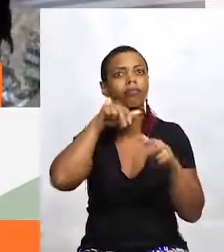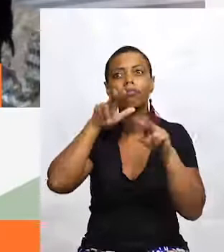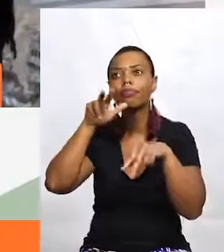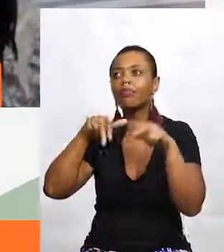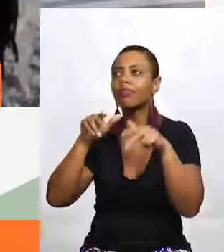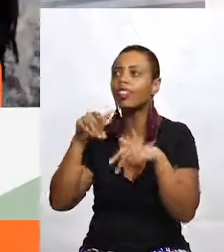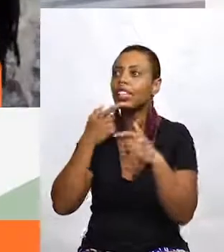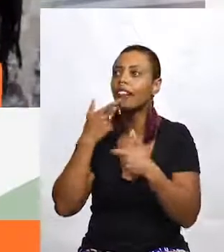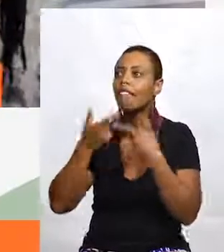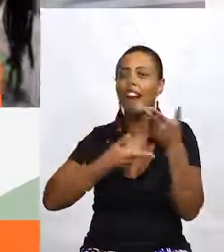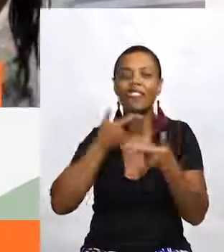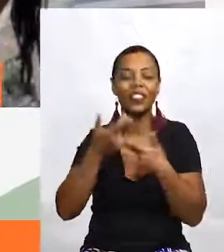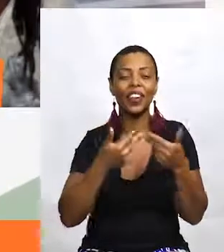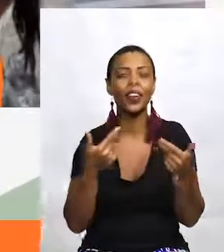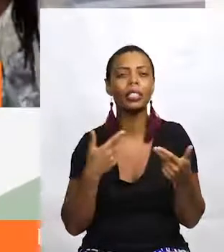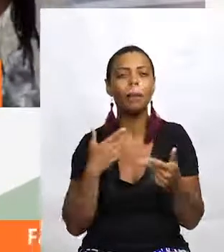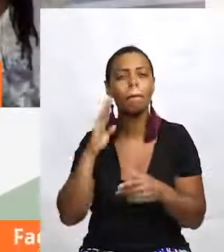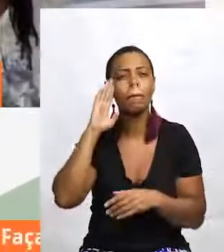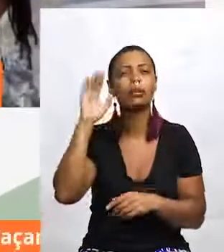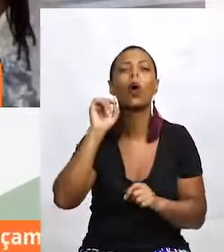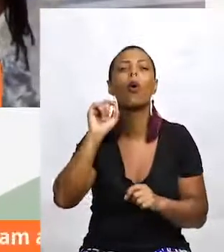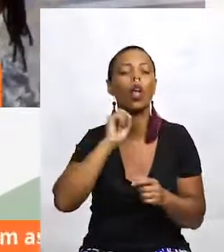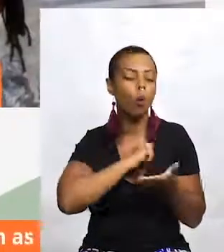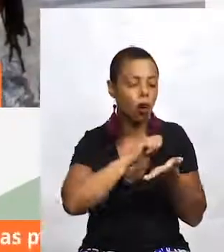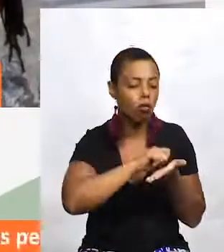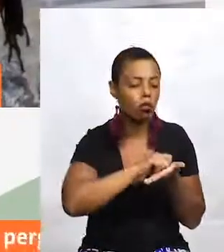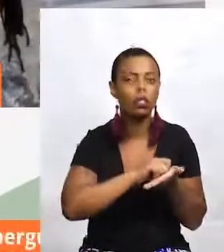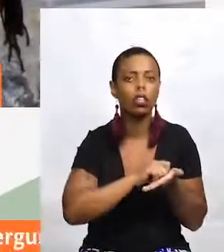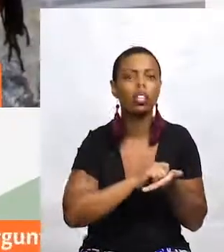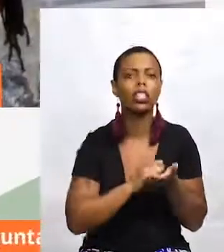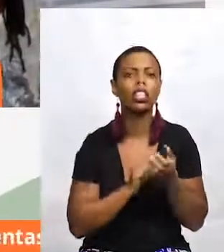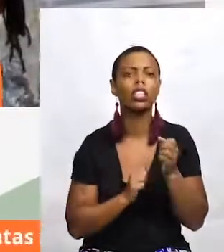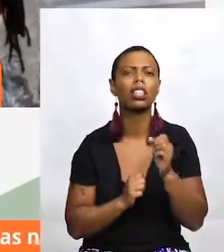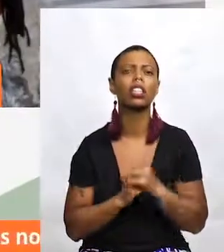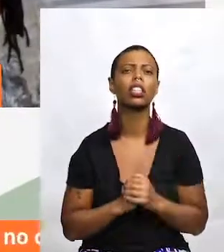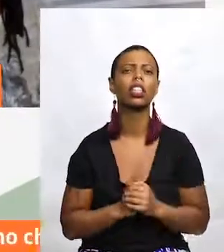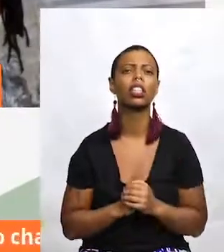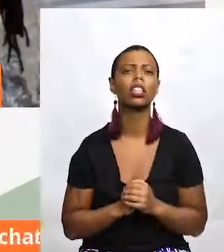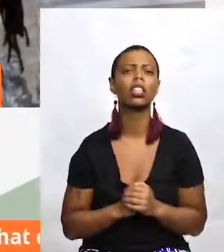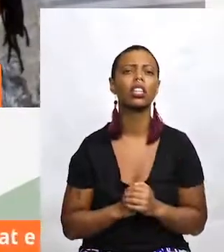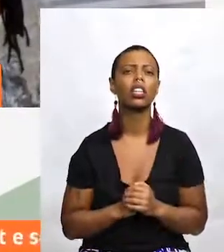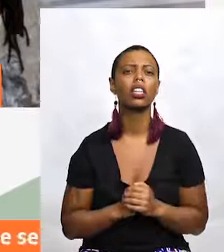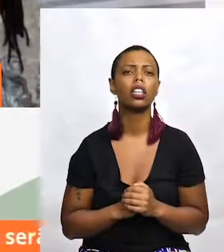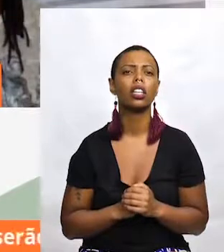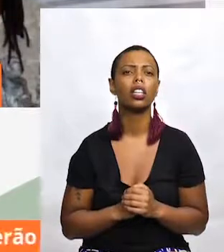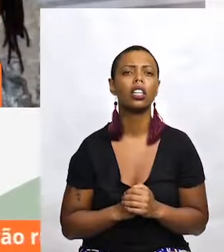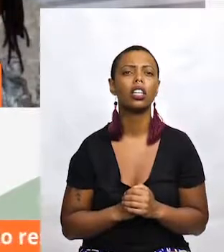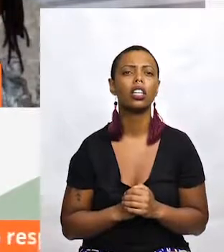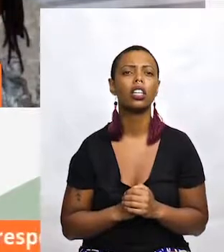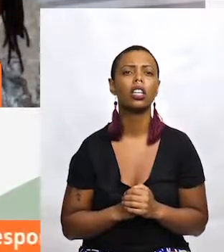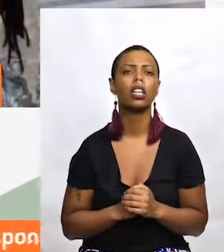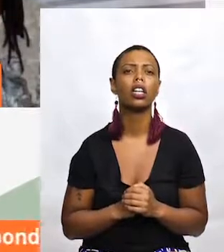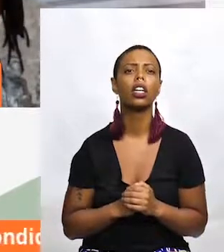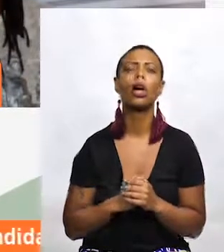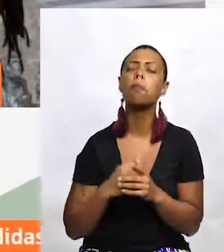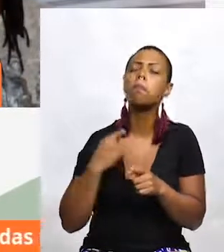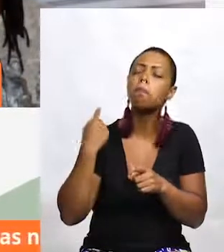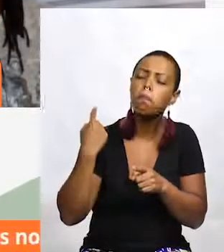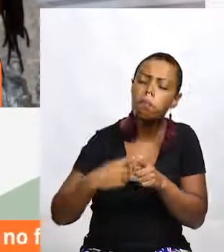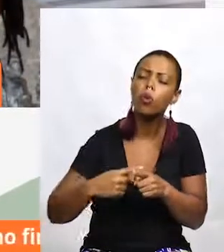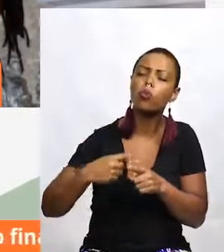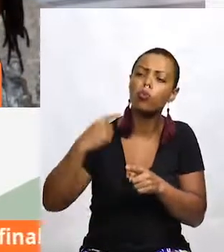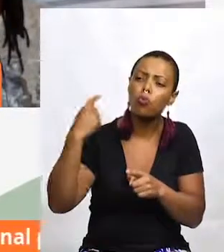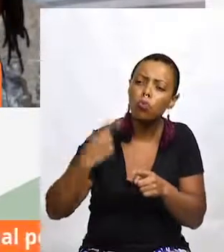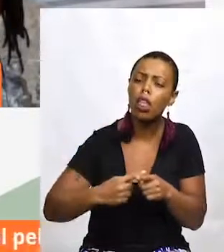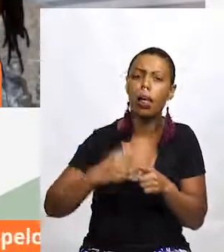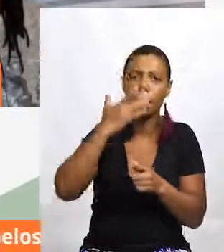principalmente, foi se tem o porquê dos idosos pretos e